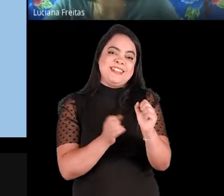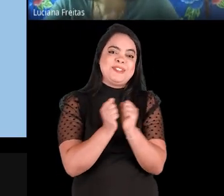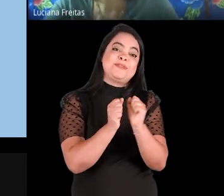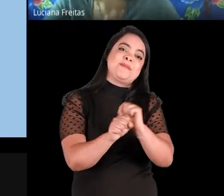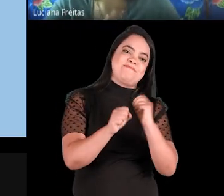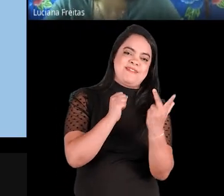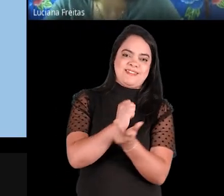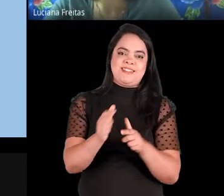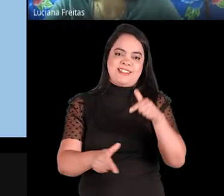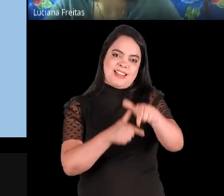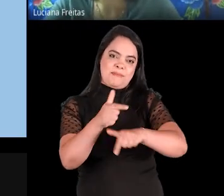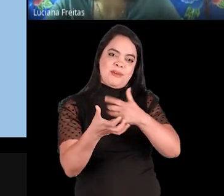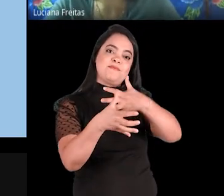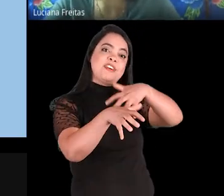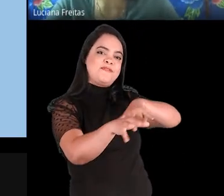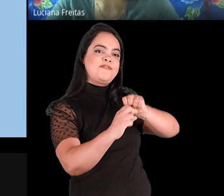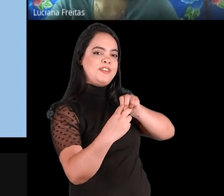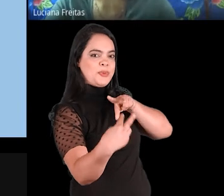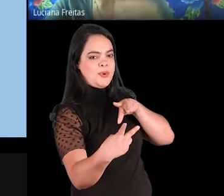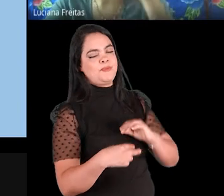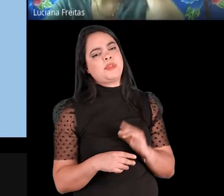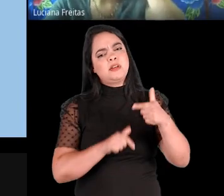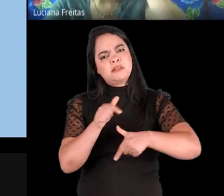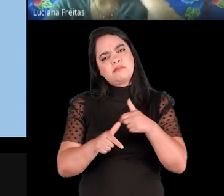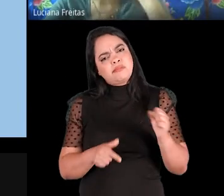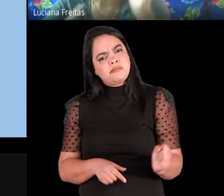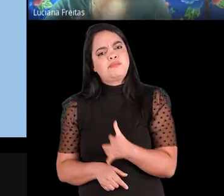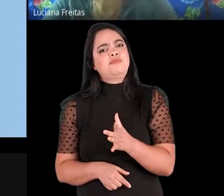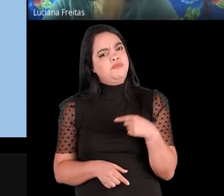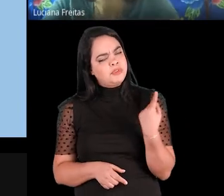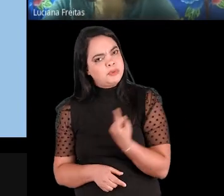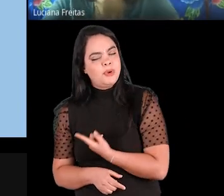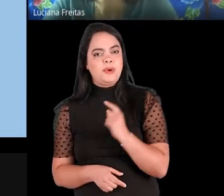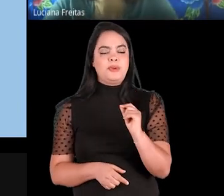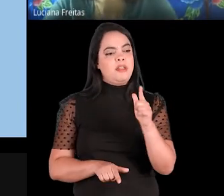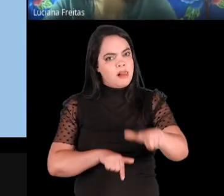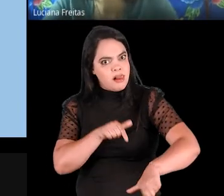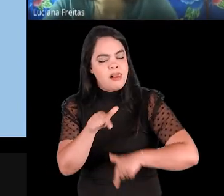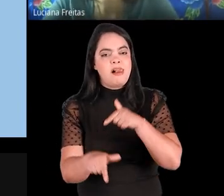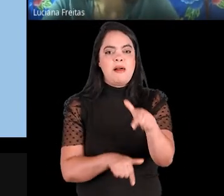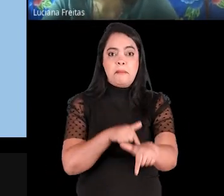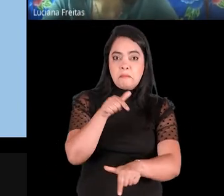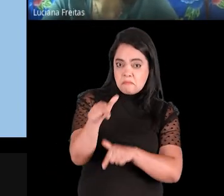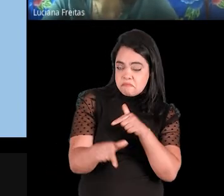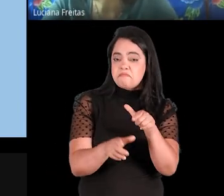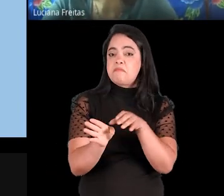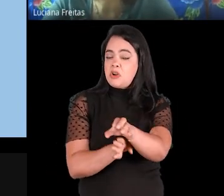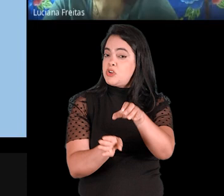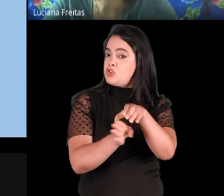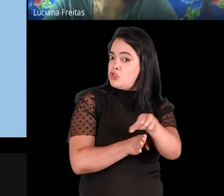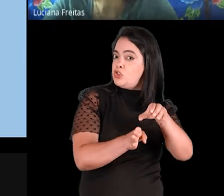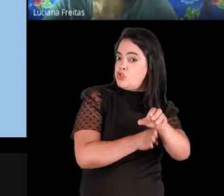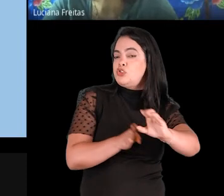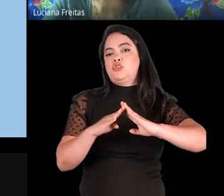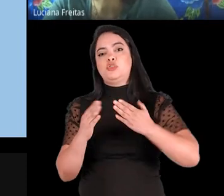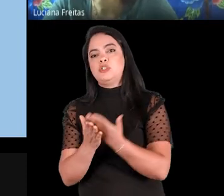virtual. Mas é um trabalho novo e a gente está, né, nesse trabalho aí bem de orientação às